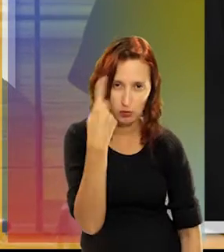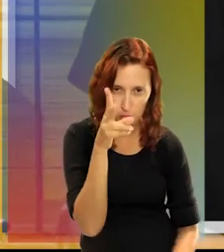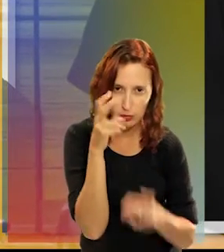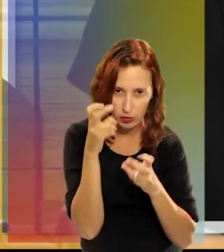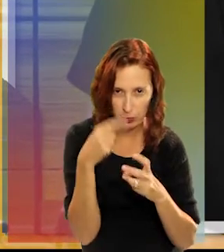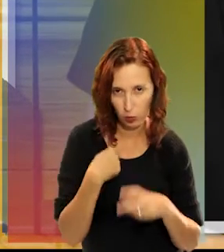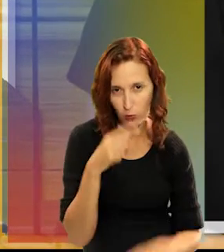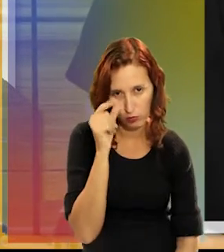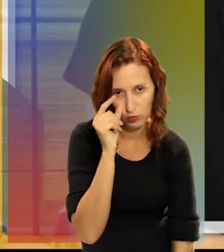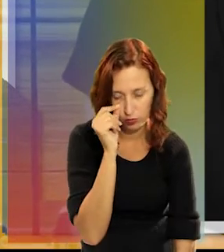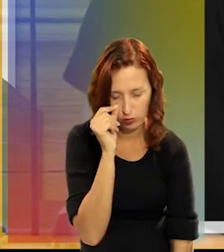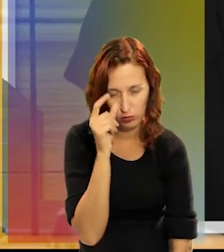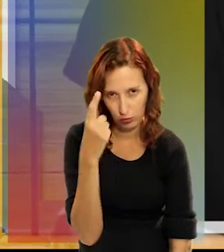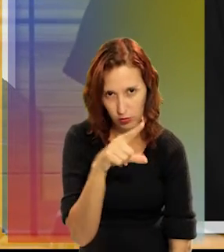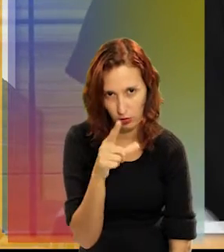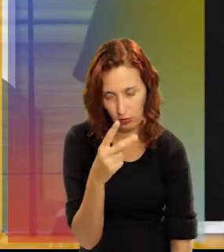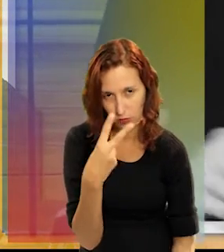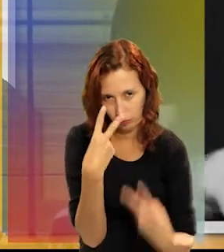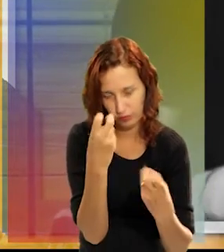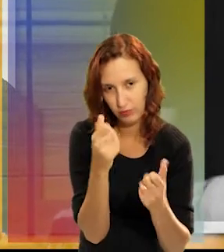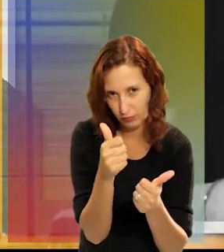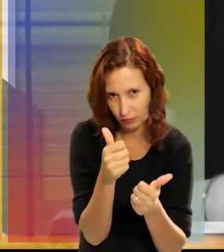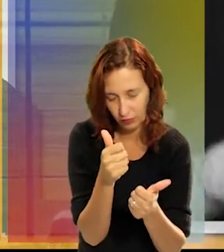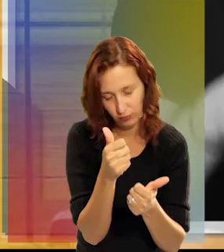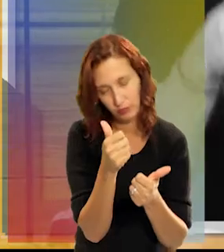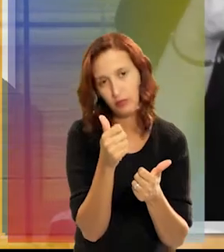sono? Dá.